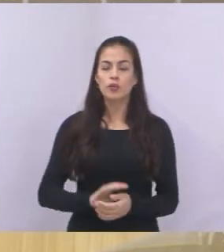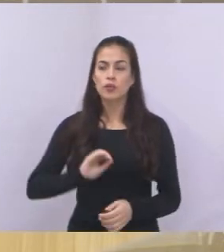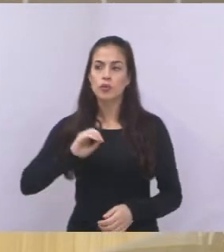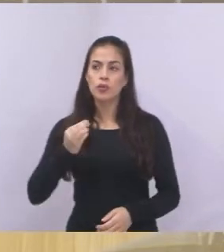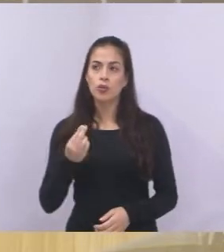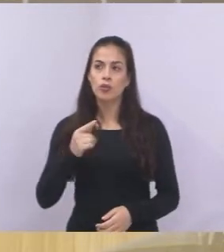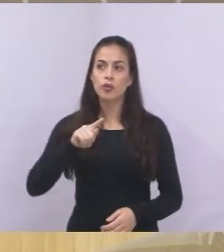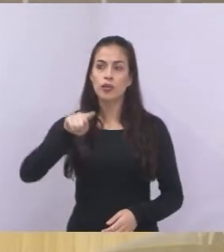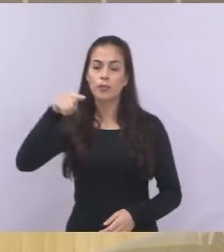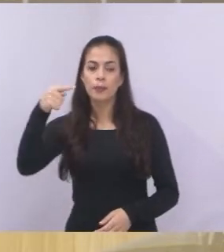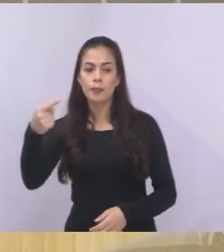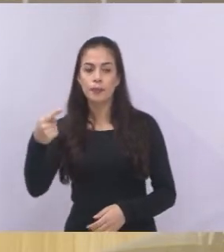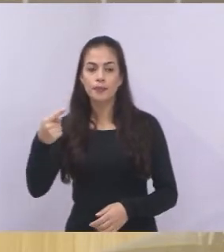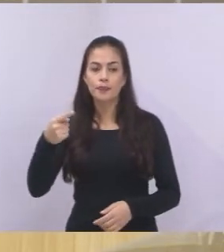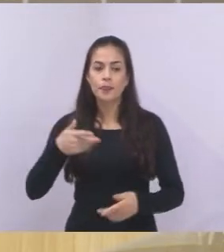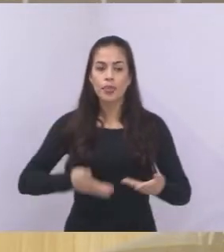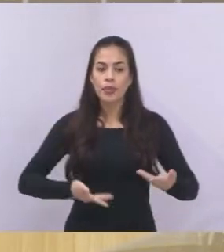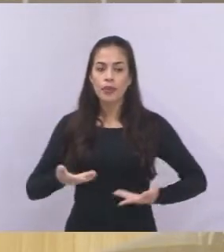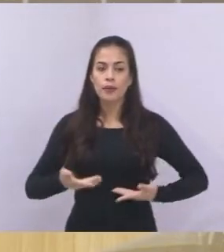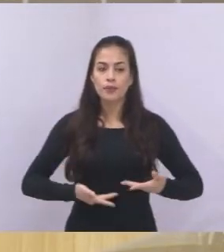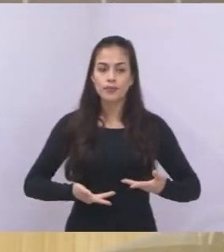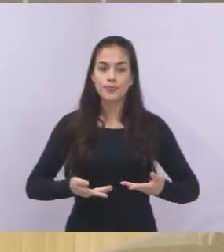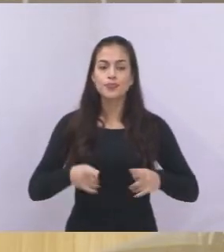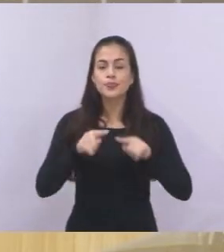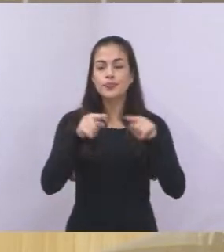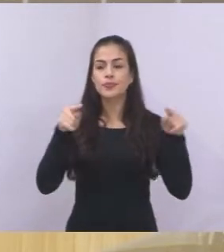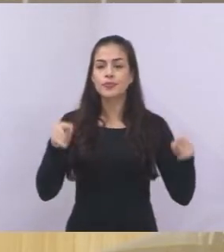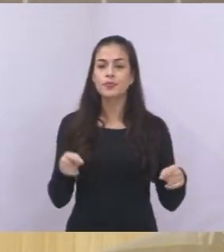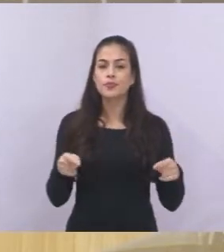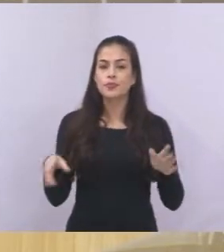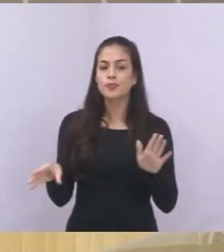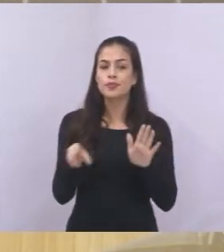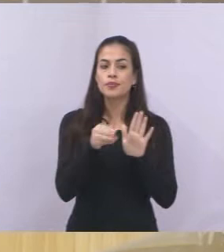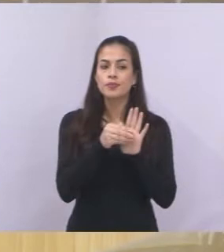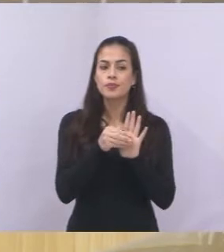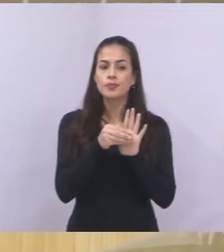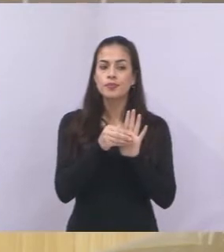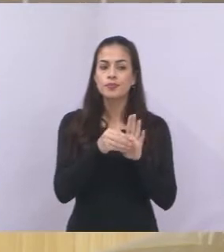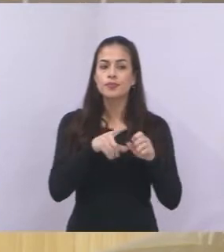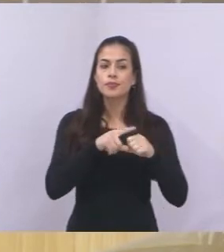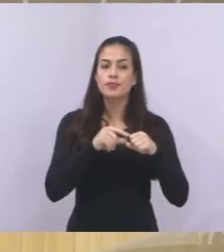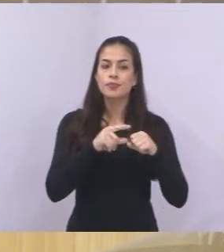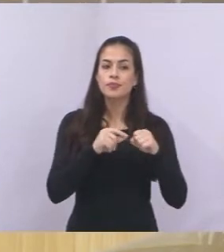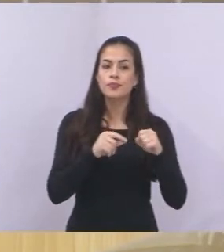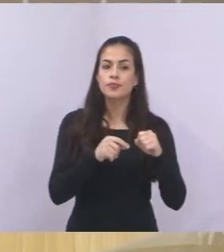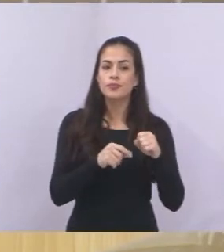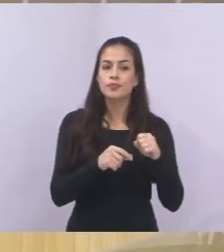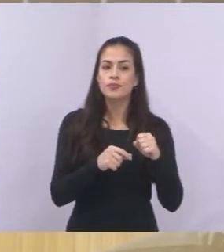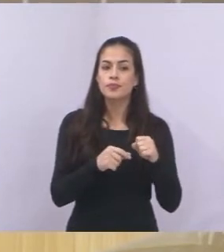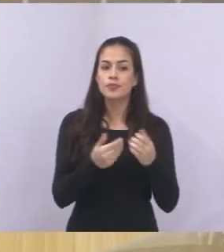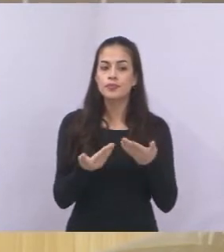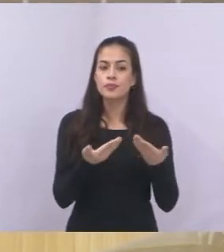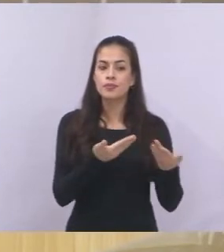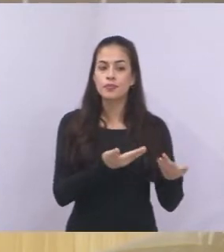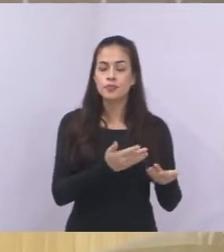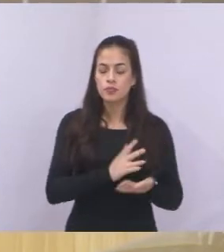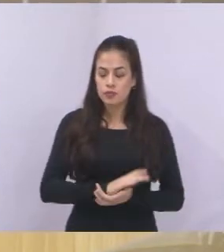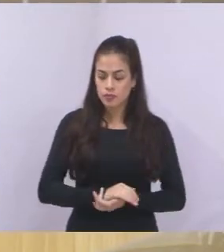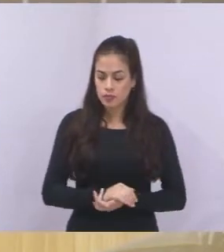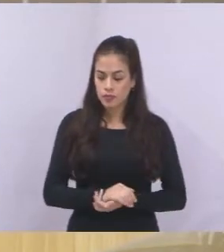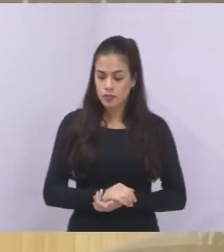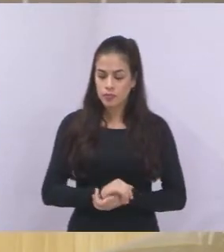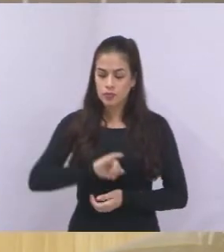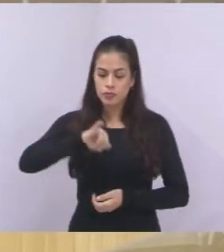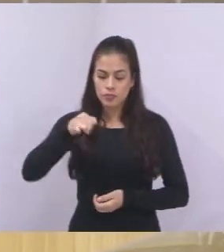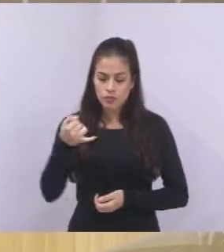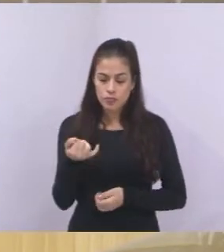servidores públicos não contemplados no inciso 1º desse artigo. J. Altera o inciso 1º e